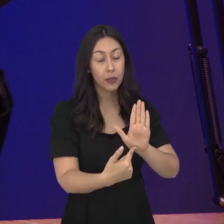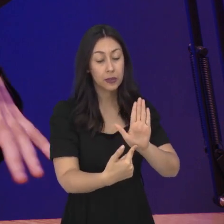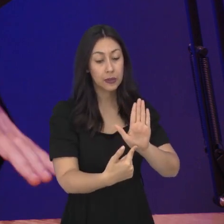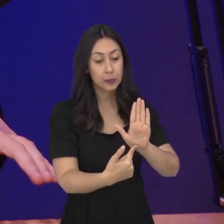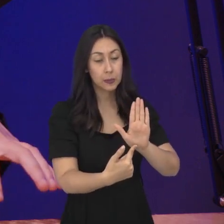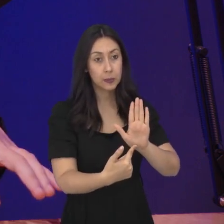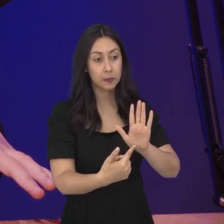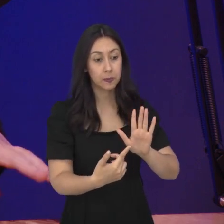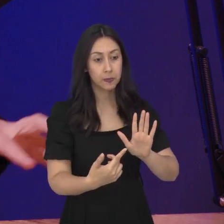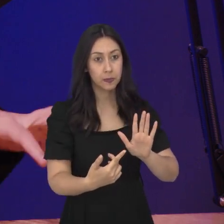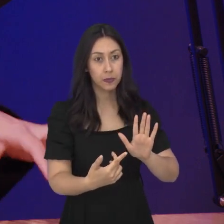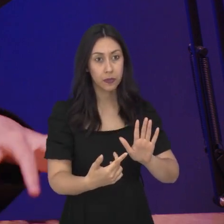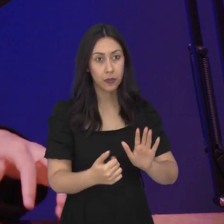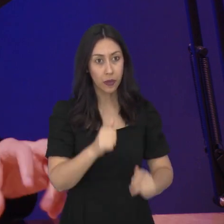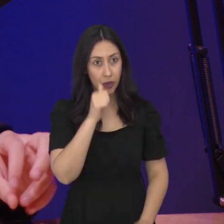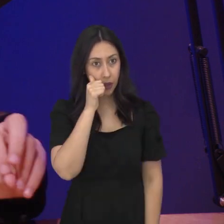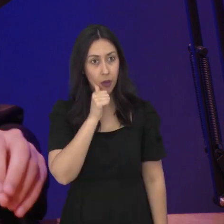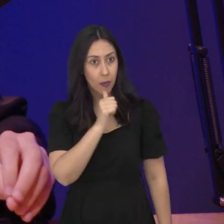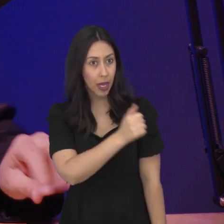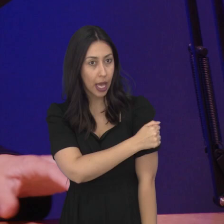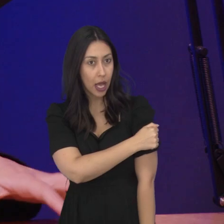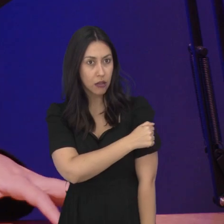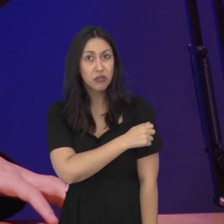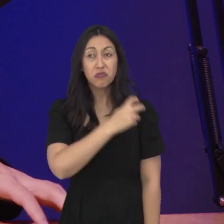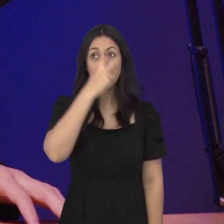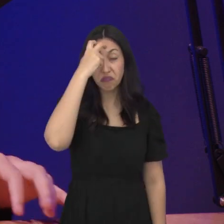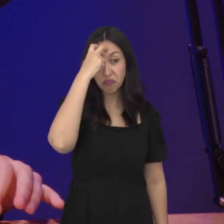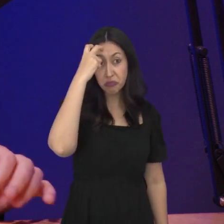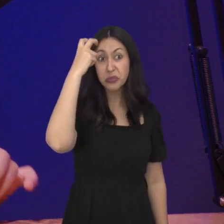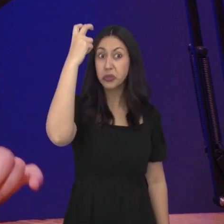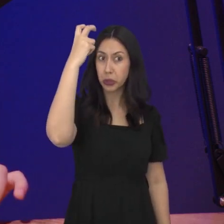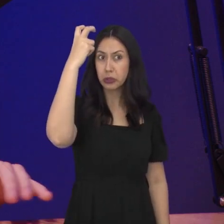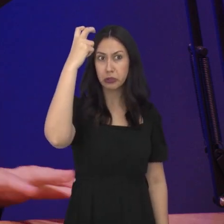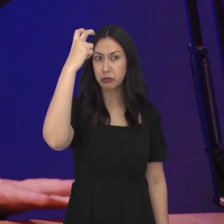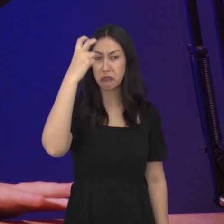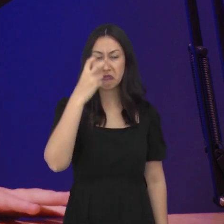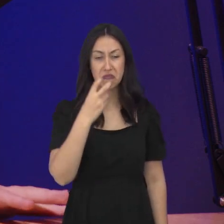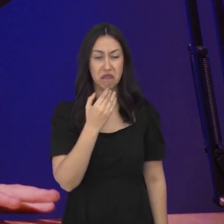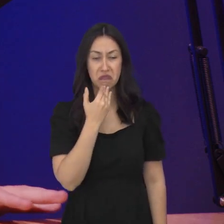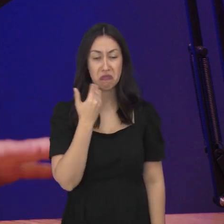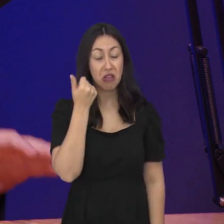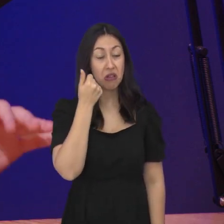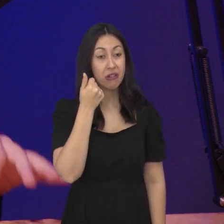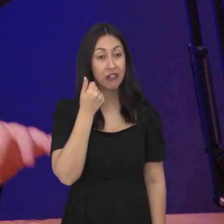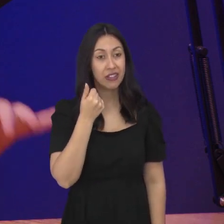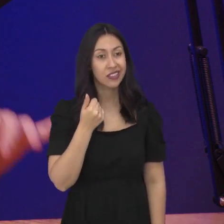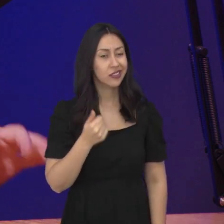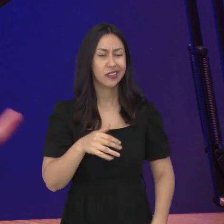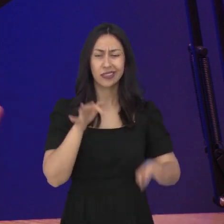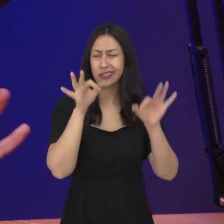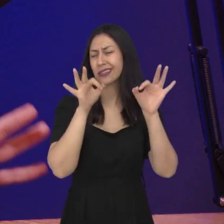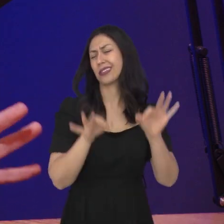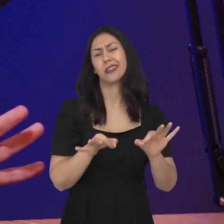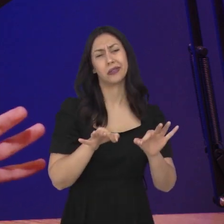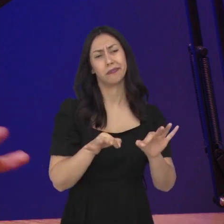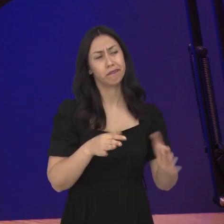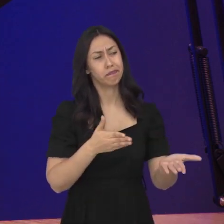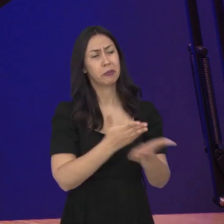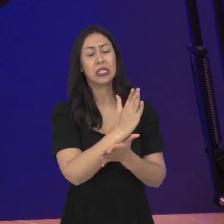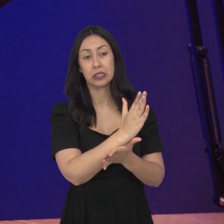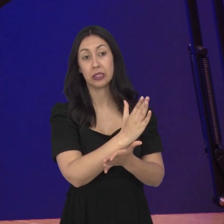mostra uma aluna que, tipo assim, ela é muito inteligente, tipo, a melhor aluna, e com certeza ela vai passar no